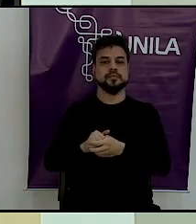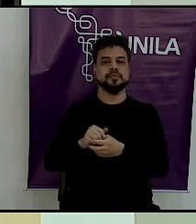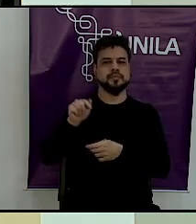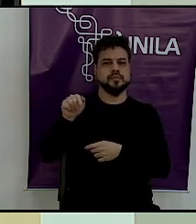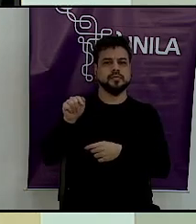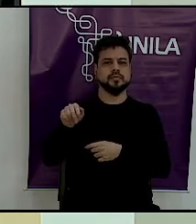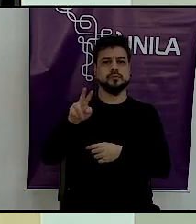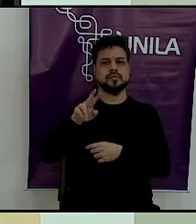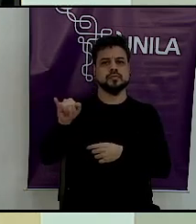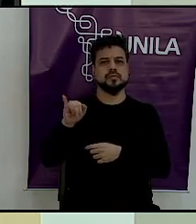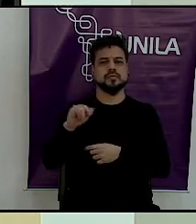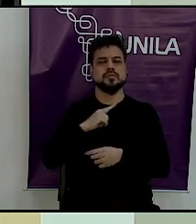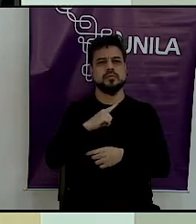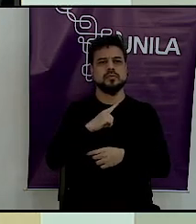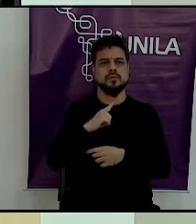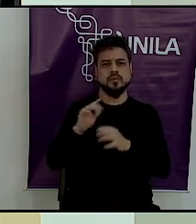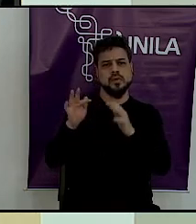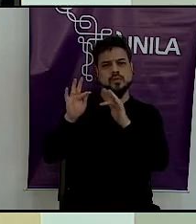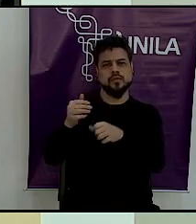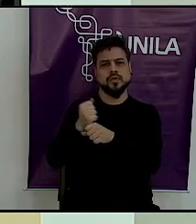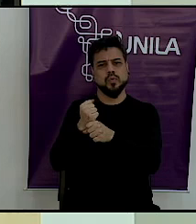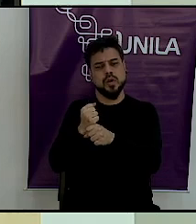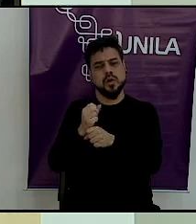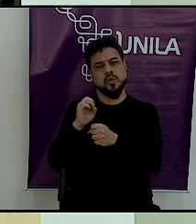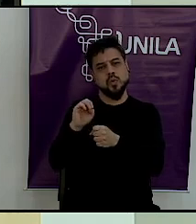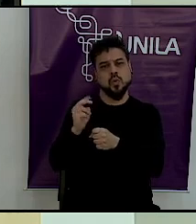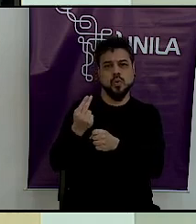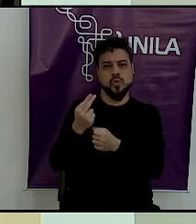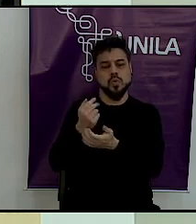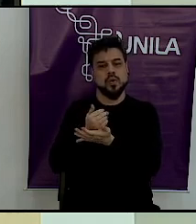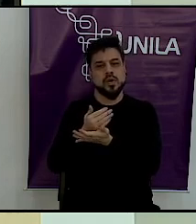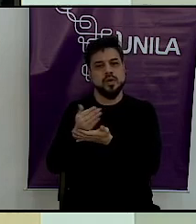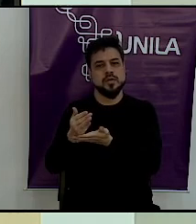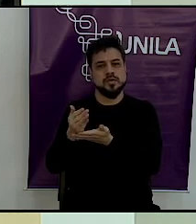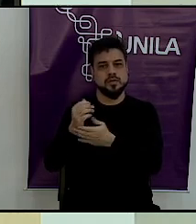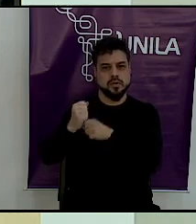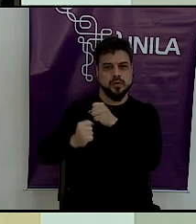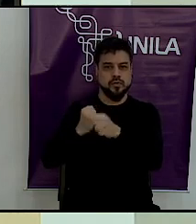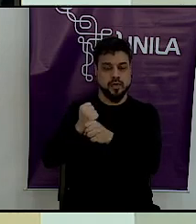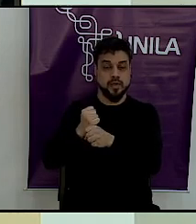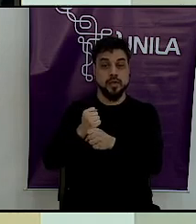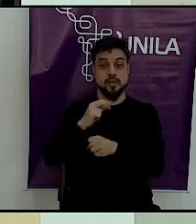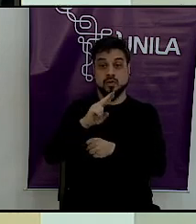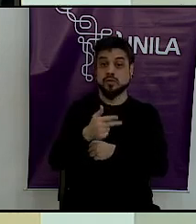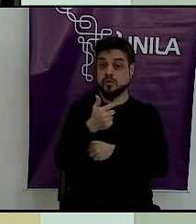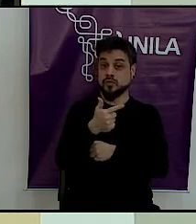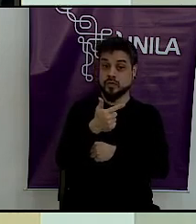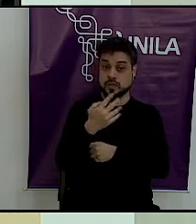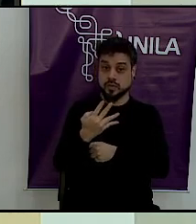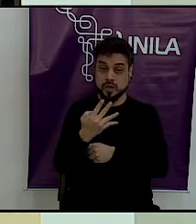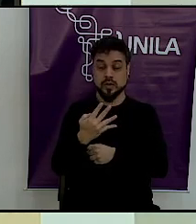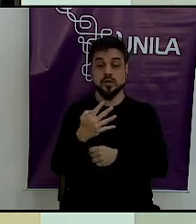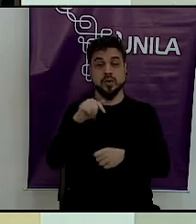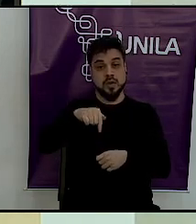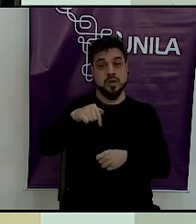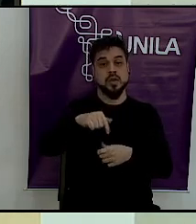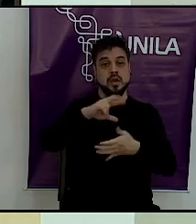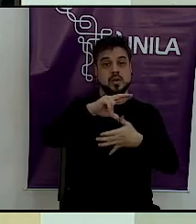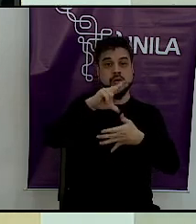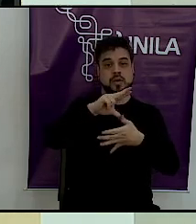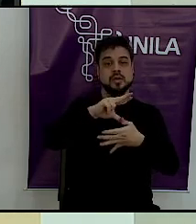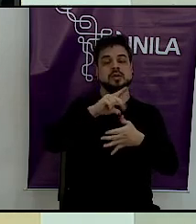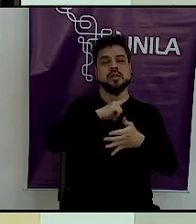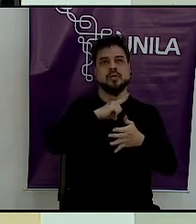acontecer final do ano ou início do ano que vem. Esse ano de 2024, a UNILA teve uma perda